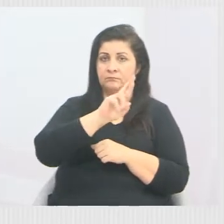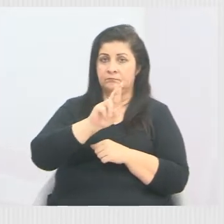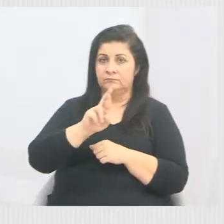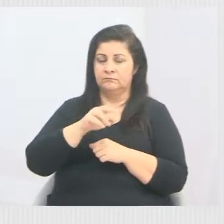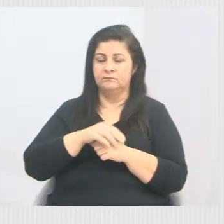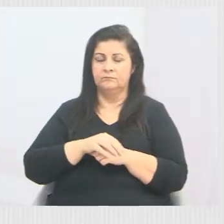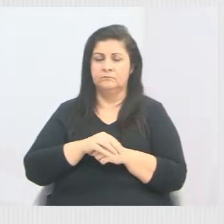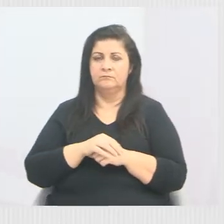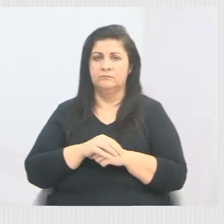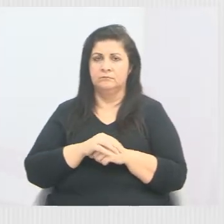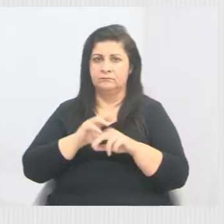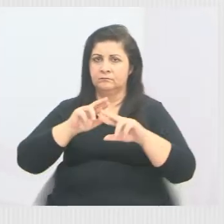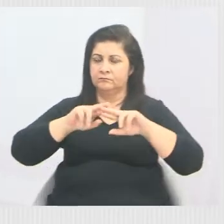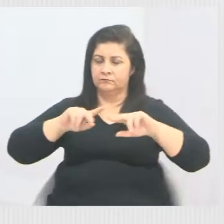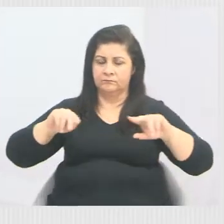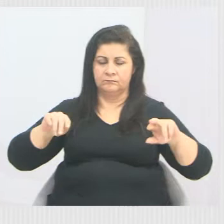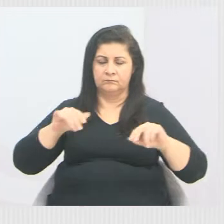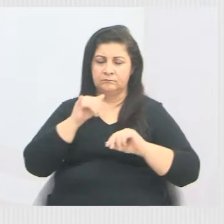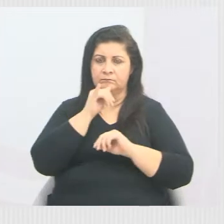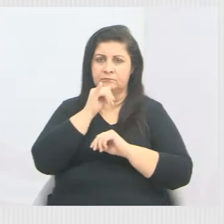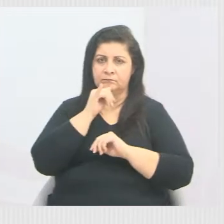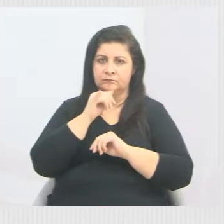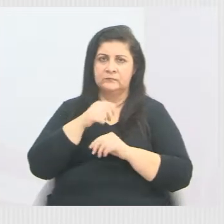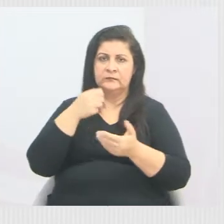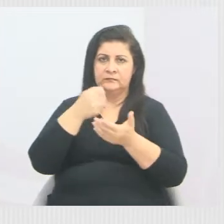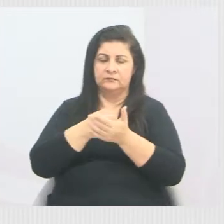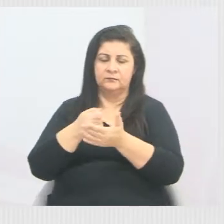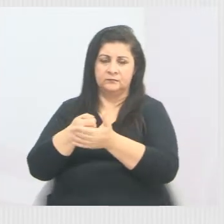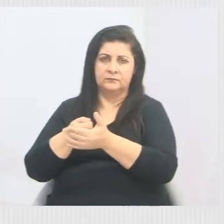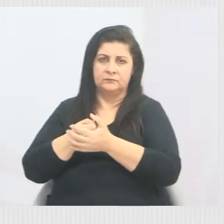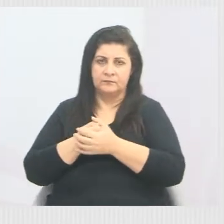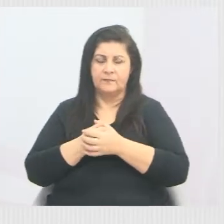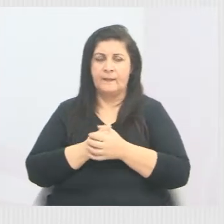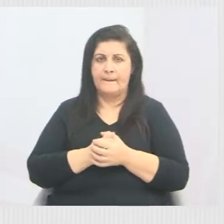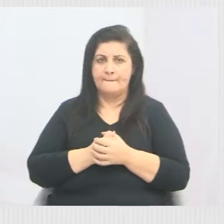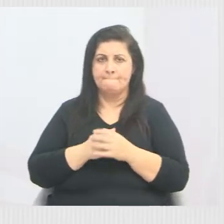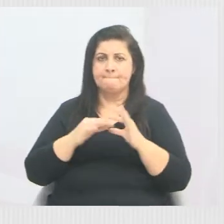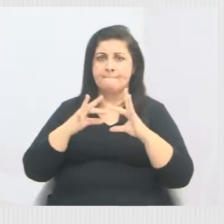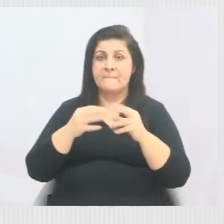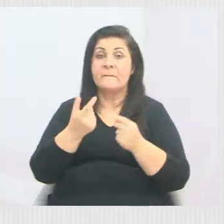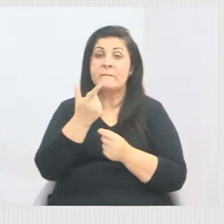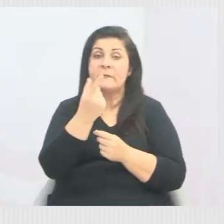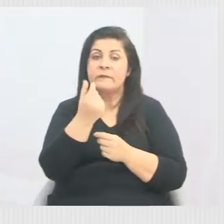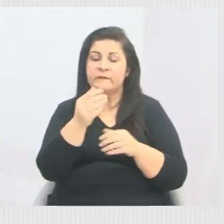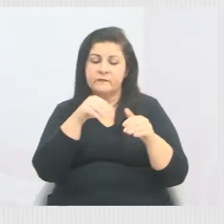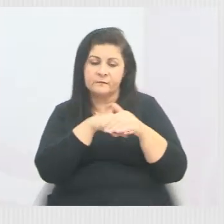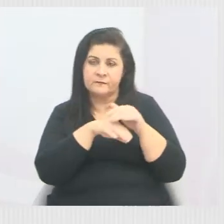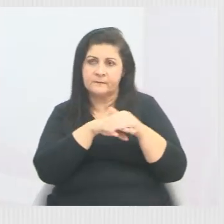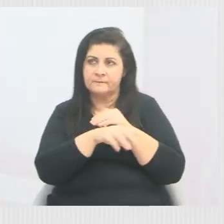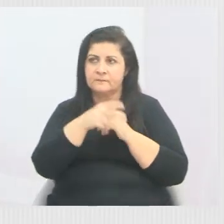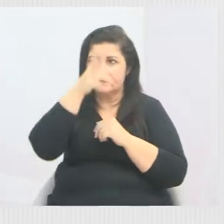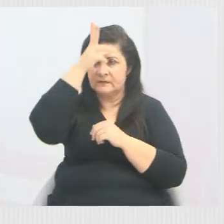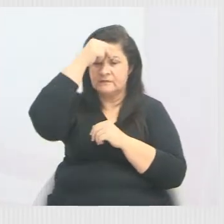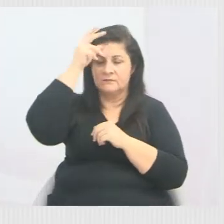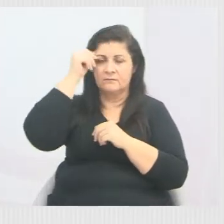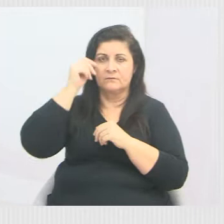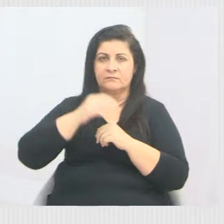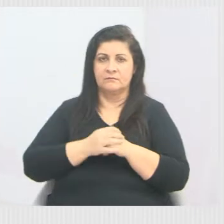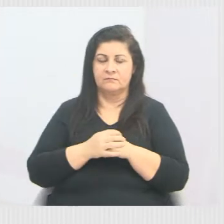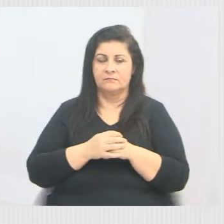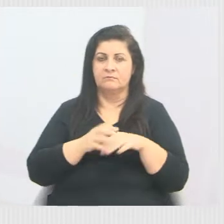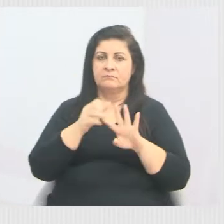de fiscalizações. São alguns exemplos para que vocês possam ter uma compreensão do que é a receita tributária. No